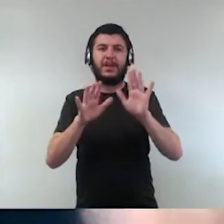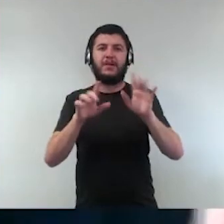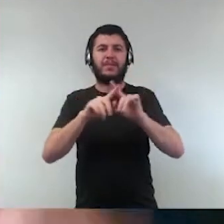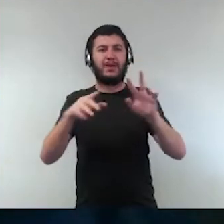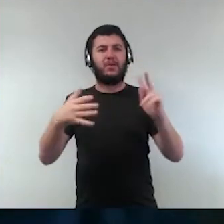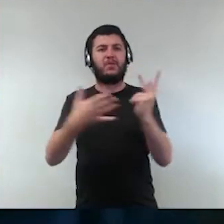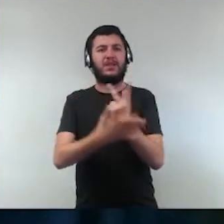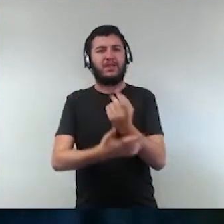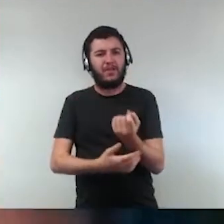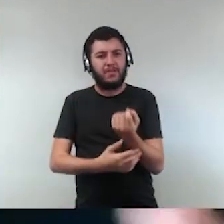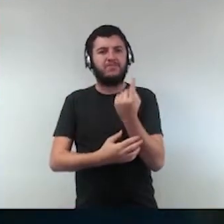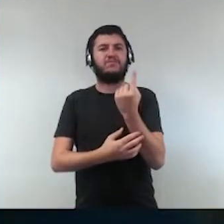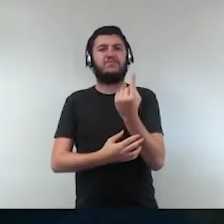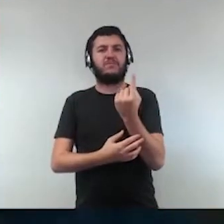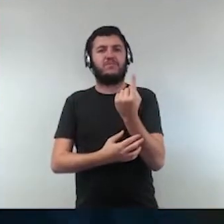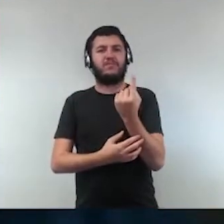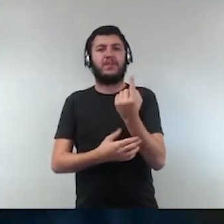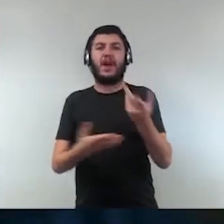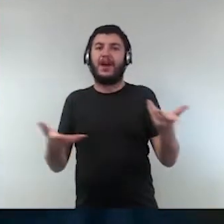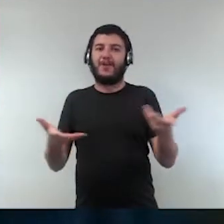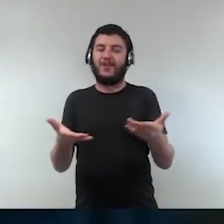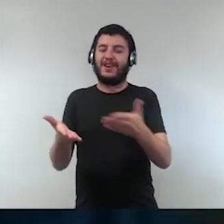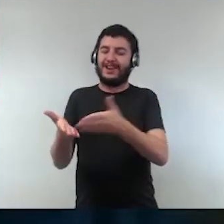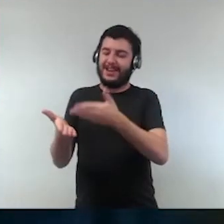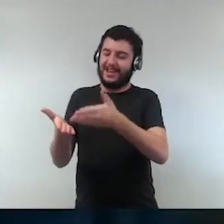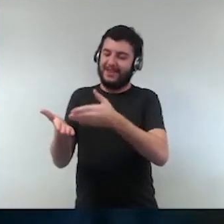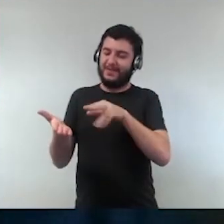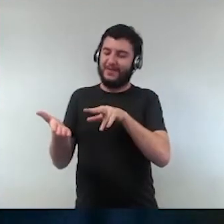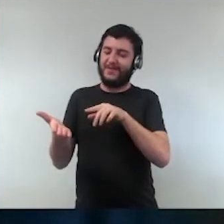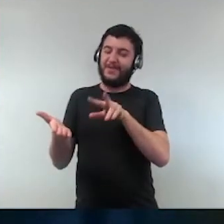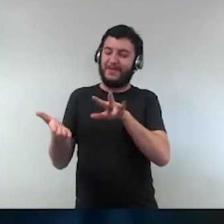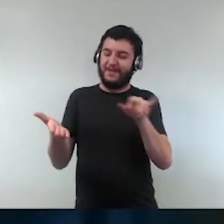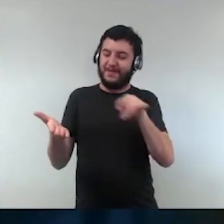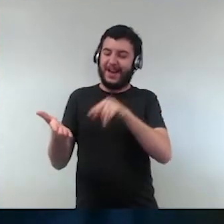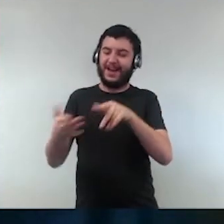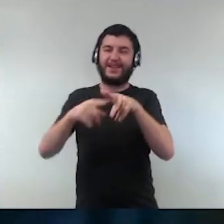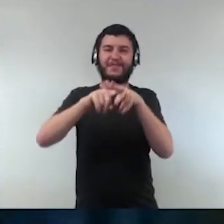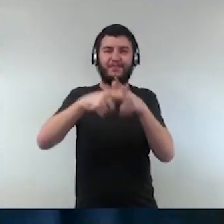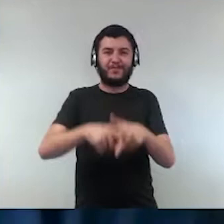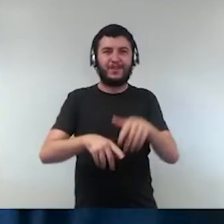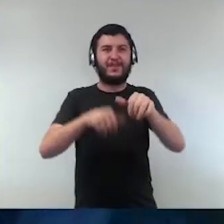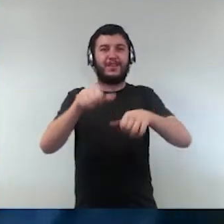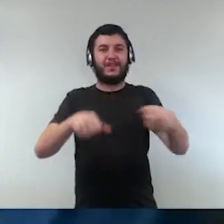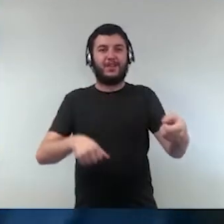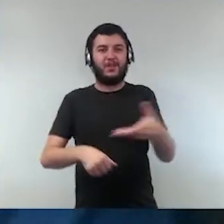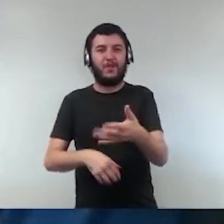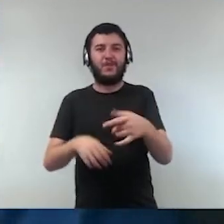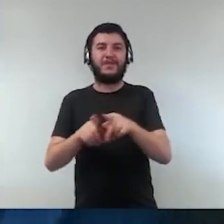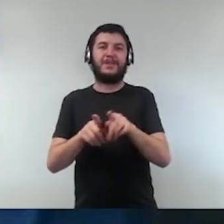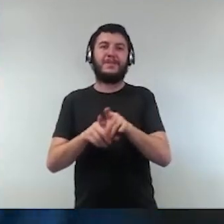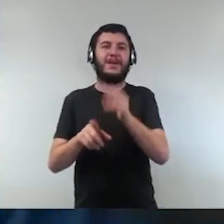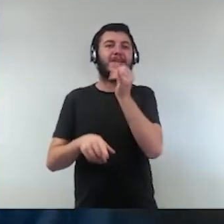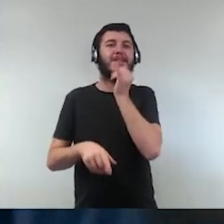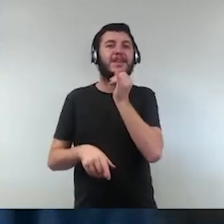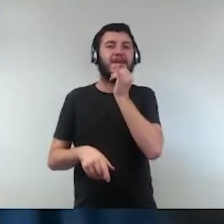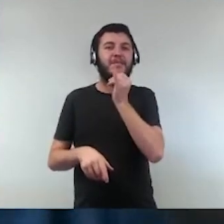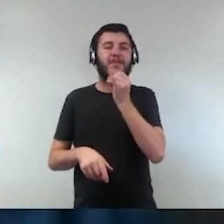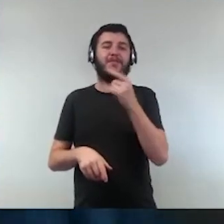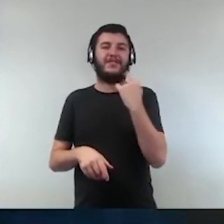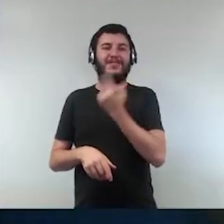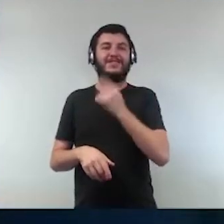extraordinário. Os livros agora vão ter que ser atualizados, né? Os exemplos que existiam nos